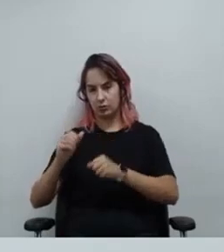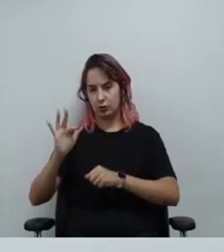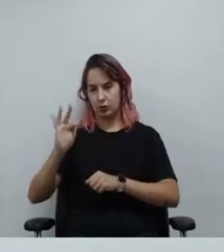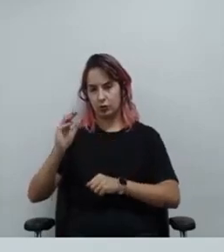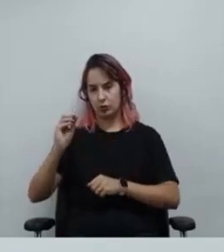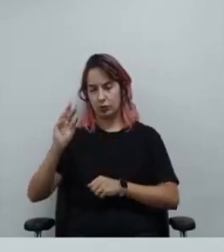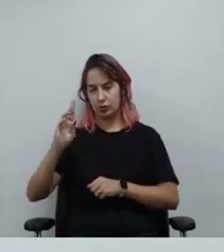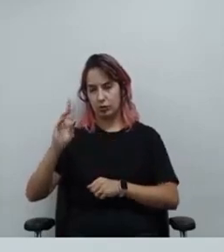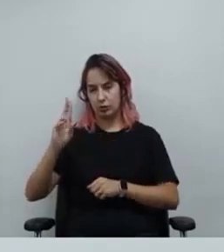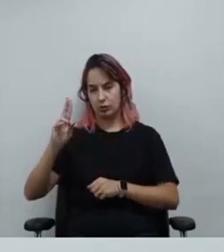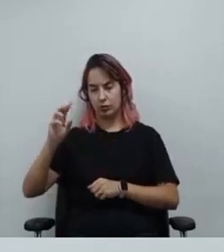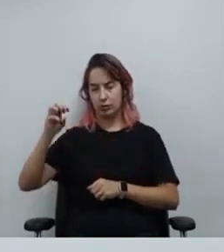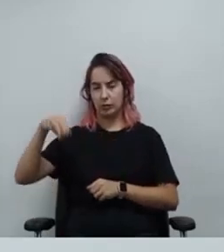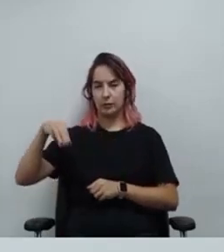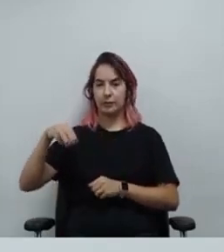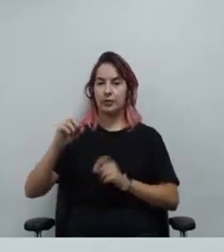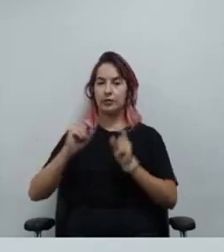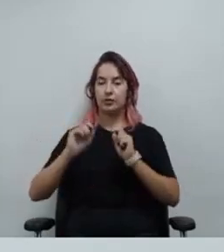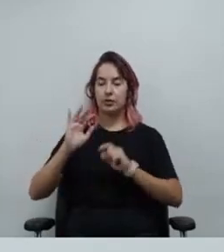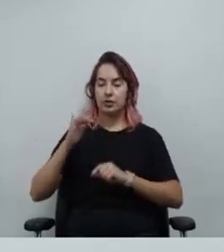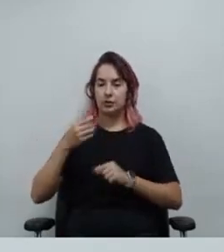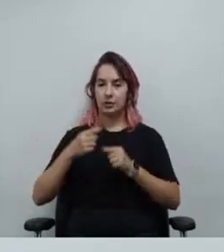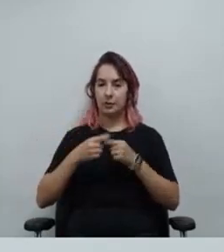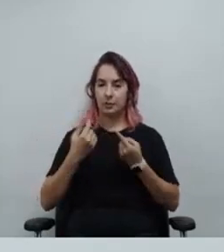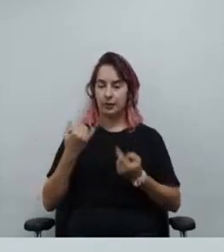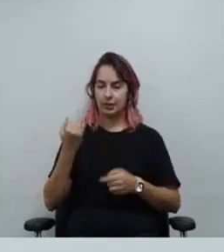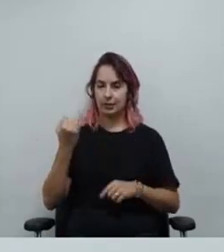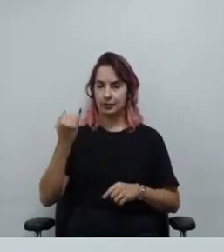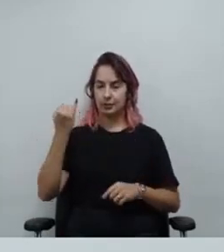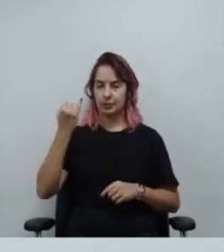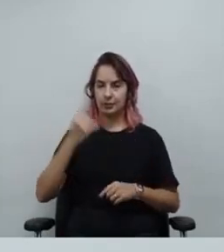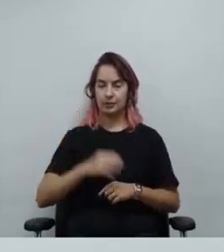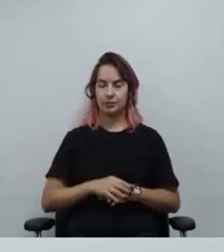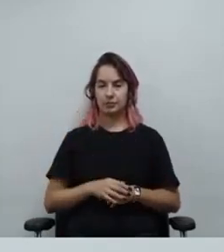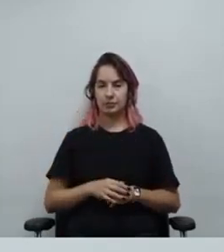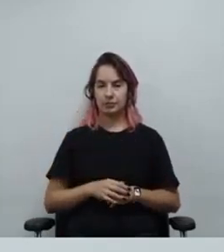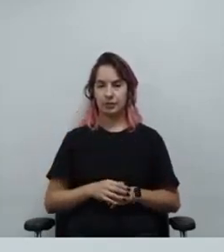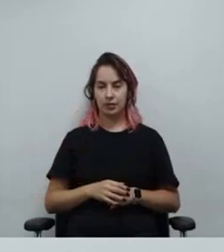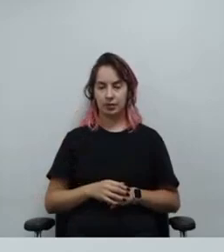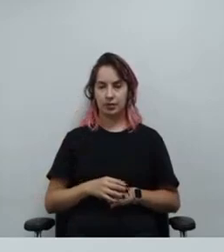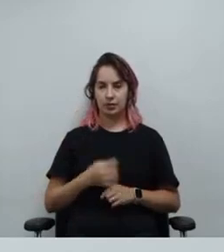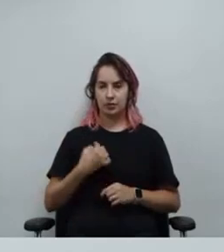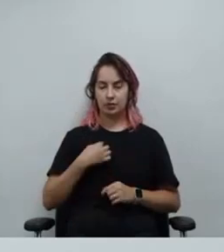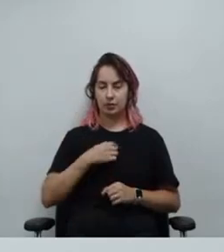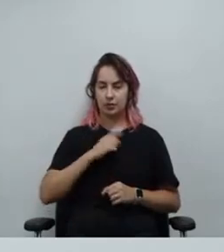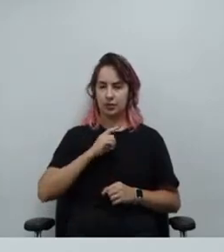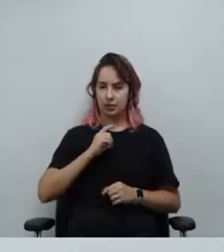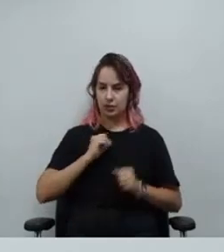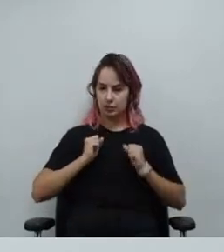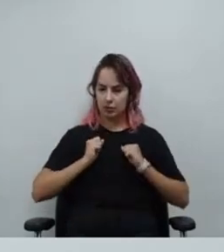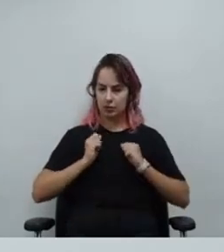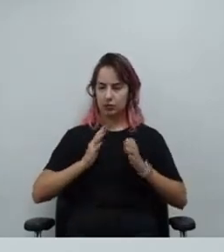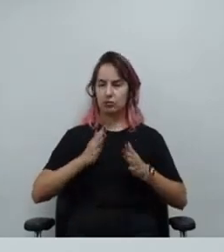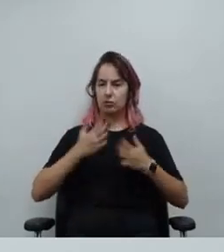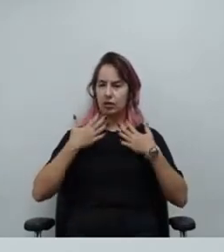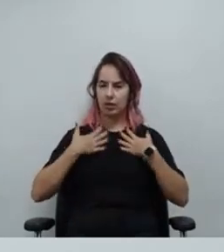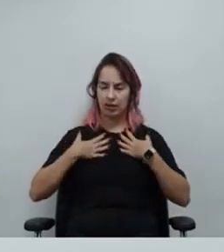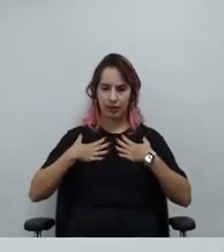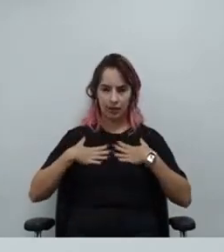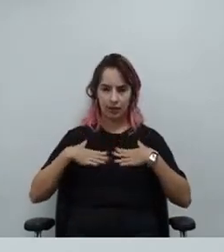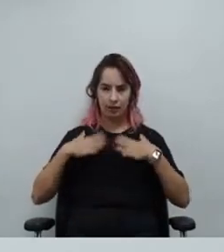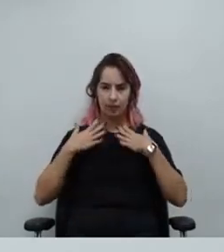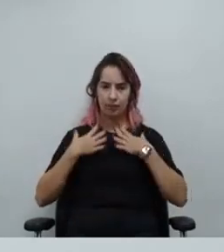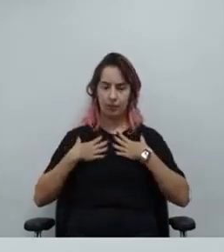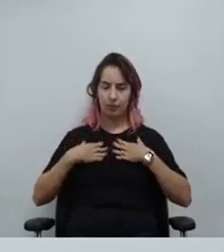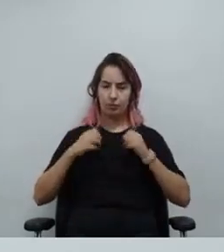ocorrido, mas é importante que nós tenhamos essas atitudes com calma, com tranquilidade, para